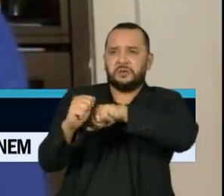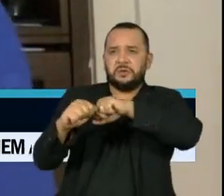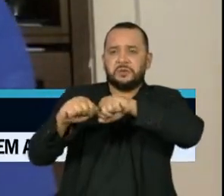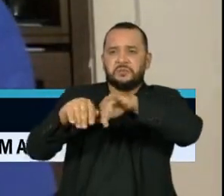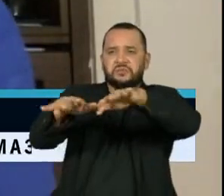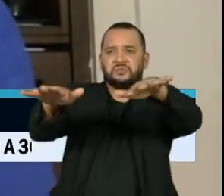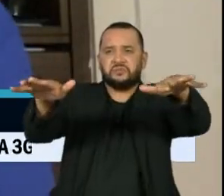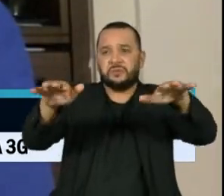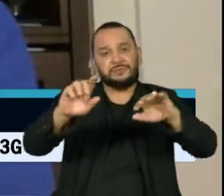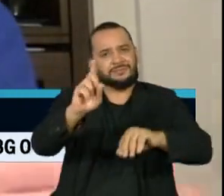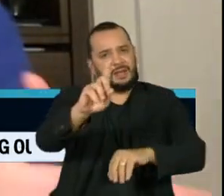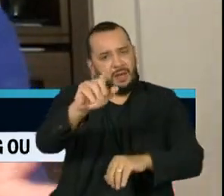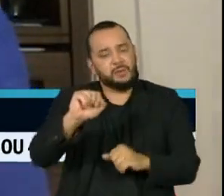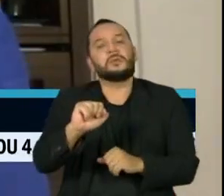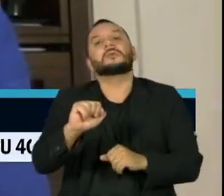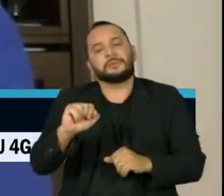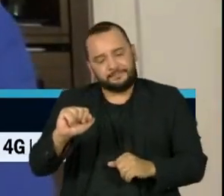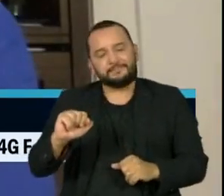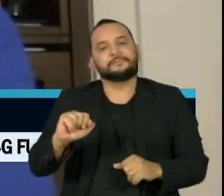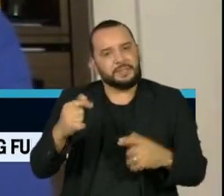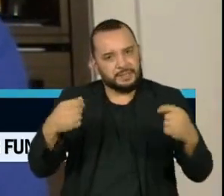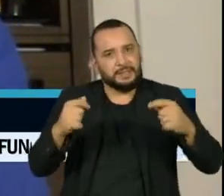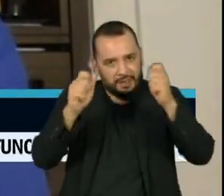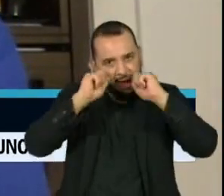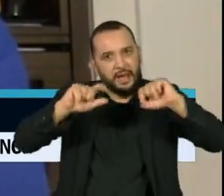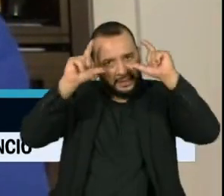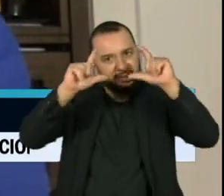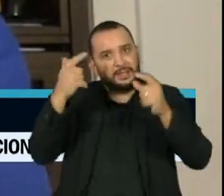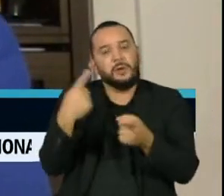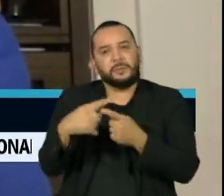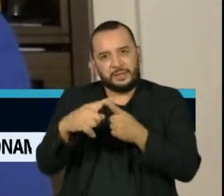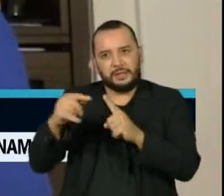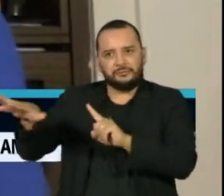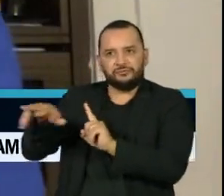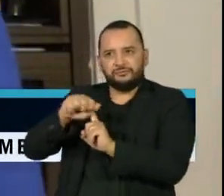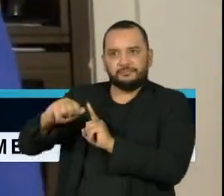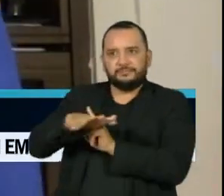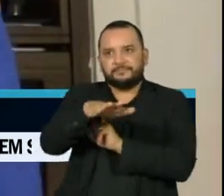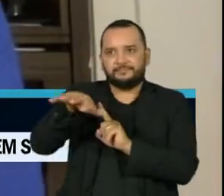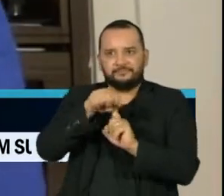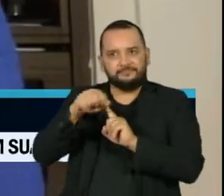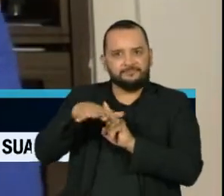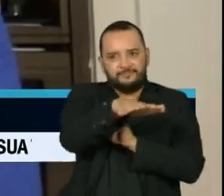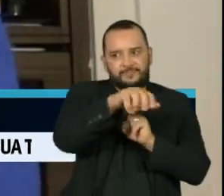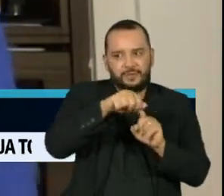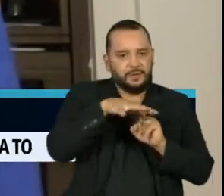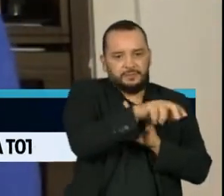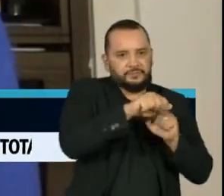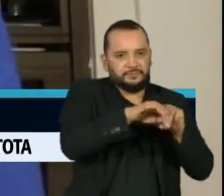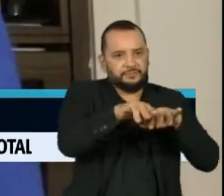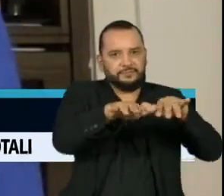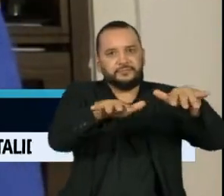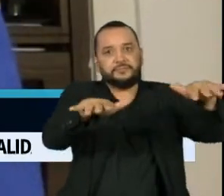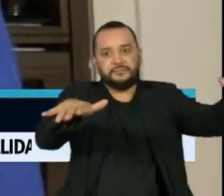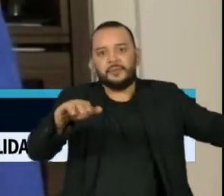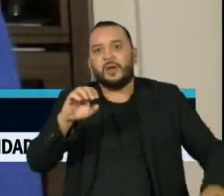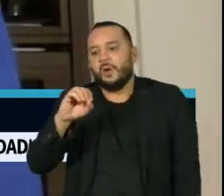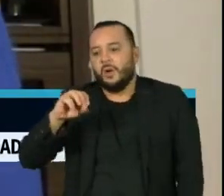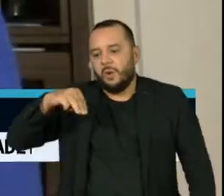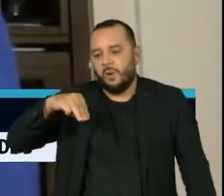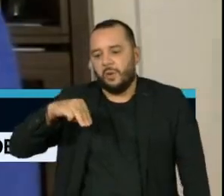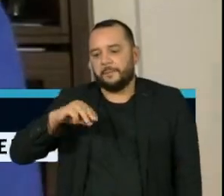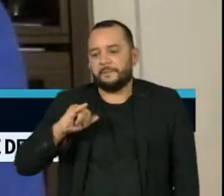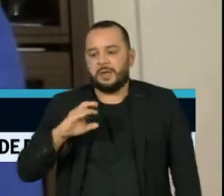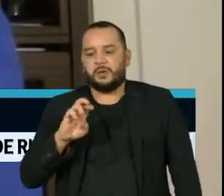são os dois cenários que a gente vê. Ela vai contaminando mais gente, ela vai gerando aí uma certa imunidade prévia, como as outras